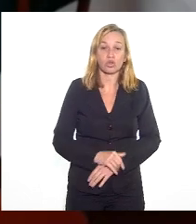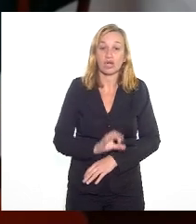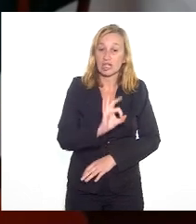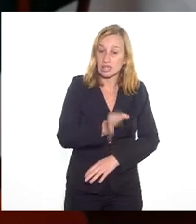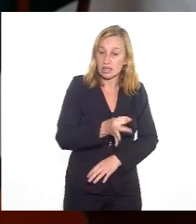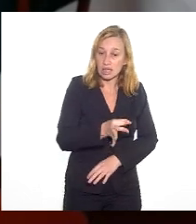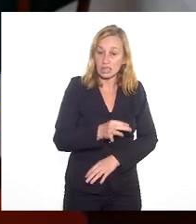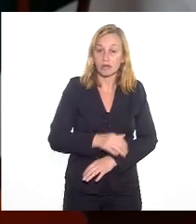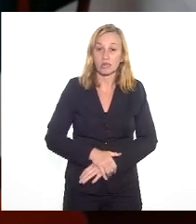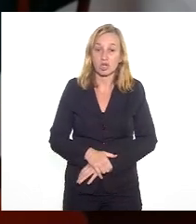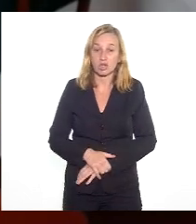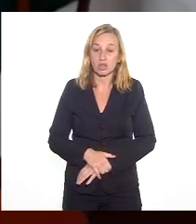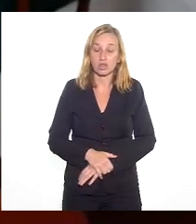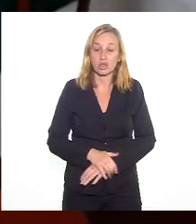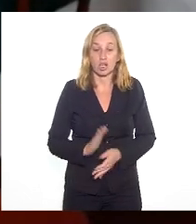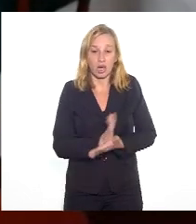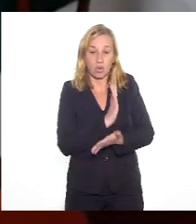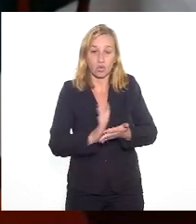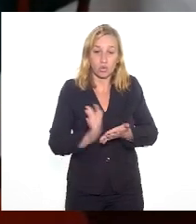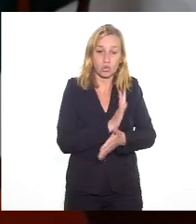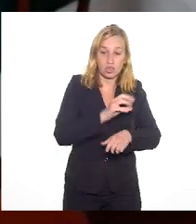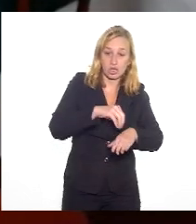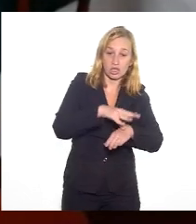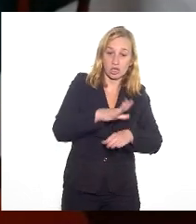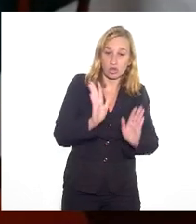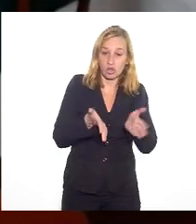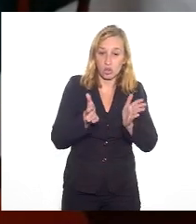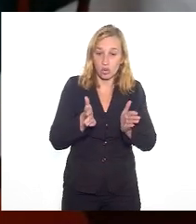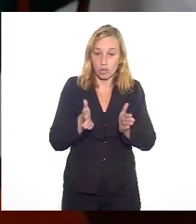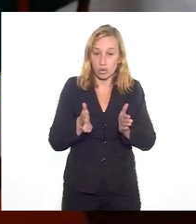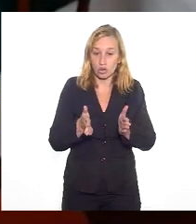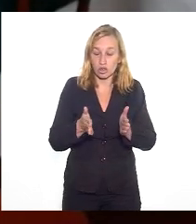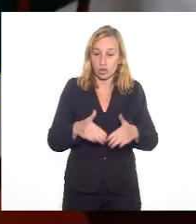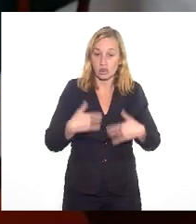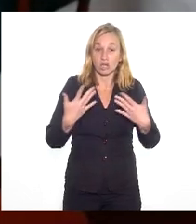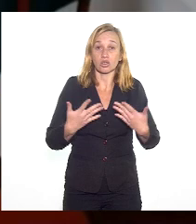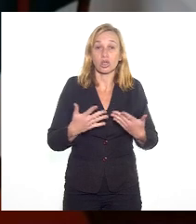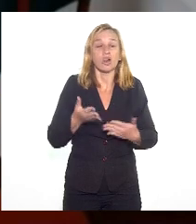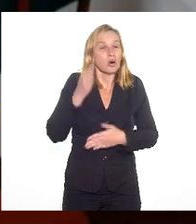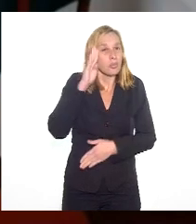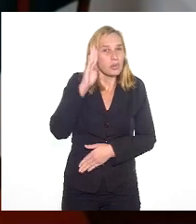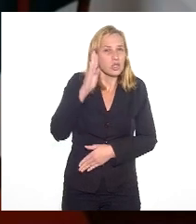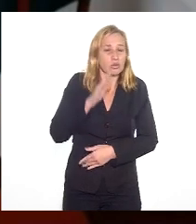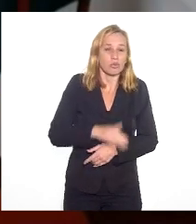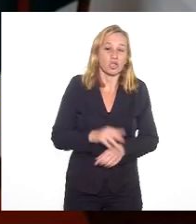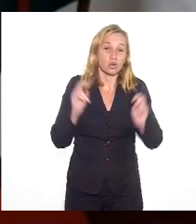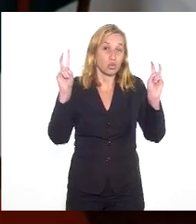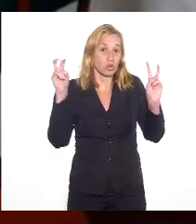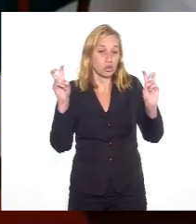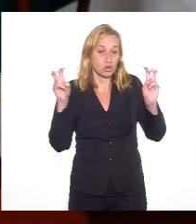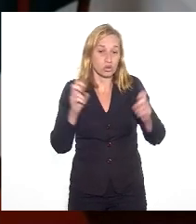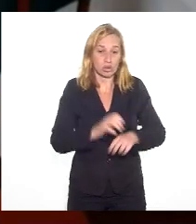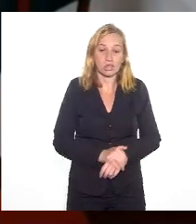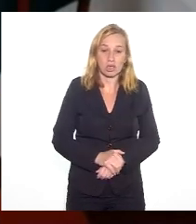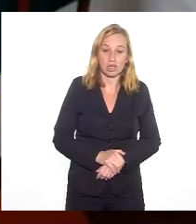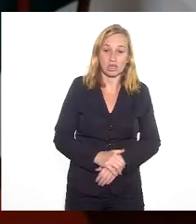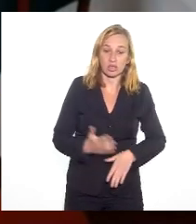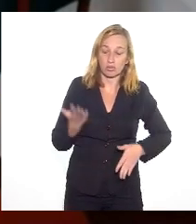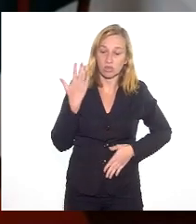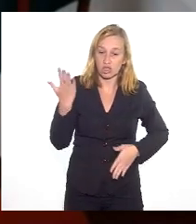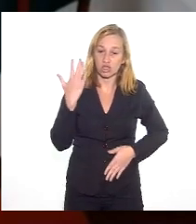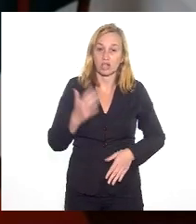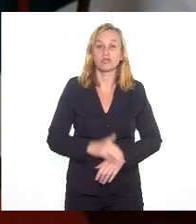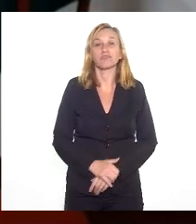forma drástica alguns indicadores que hoje tanto nos assolam, principalmente na questão da criminalidade.